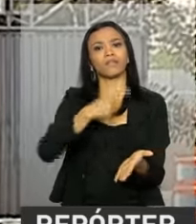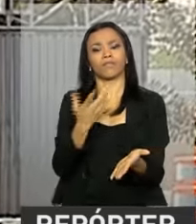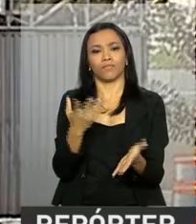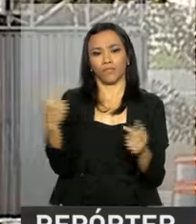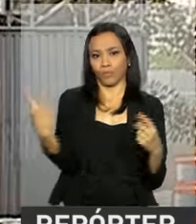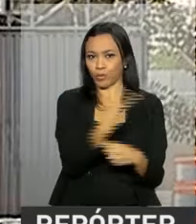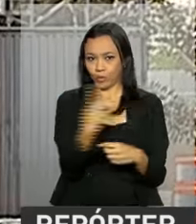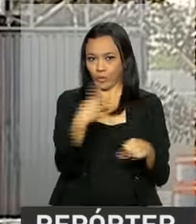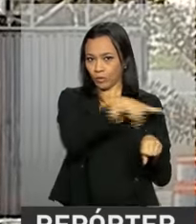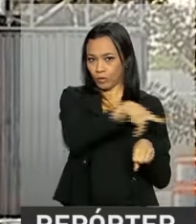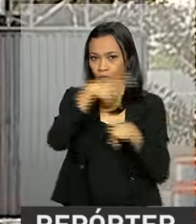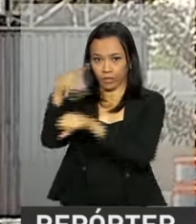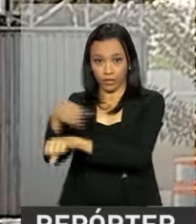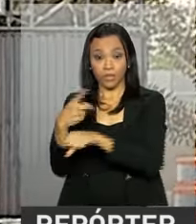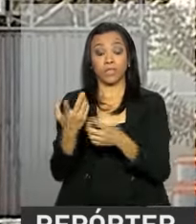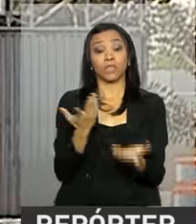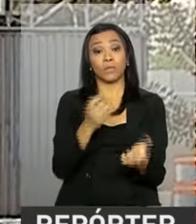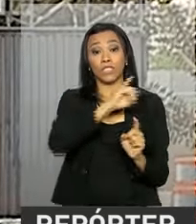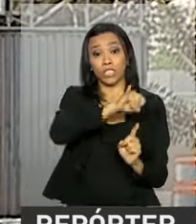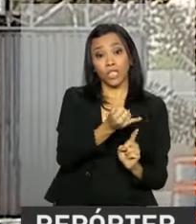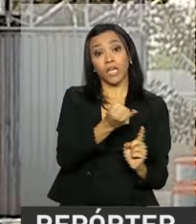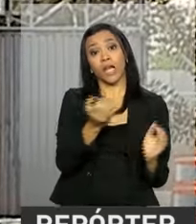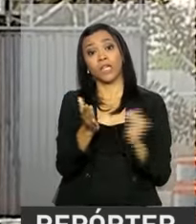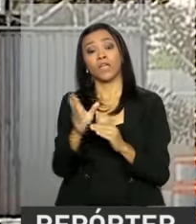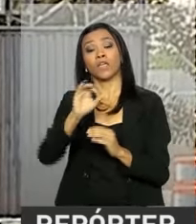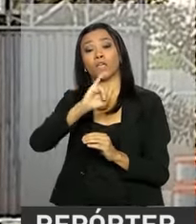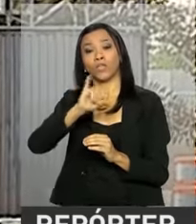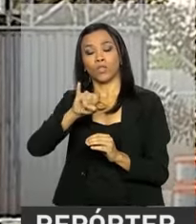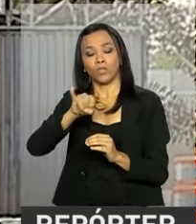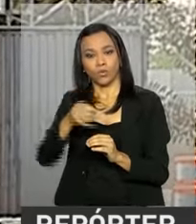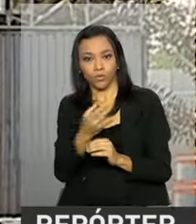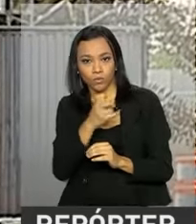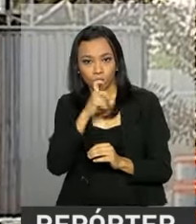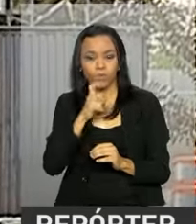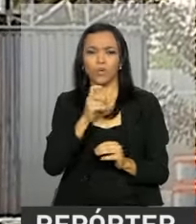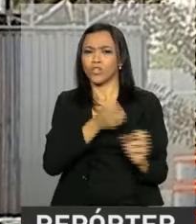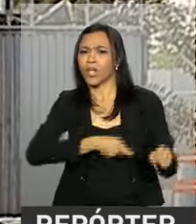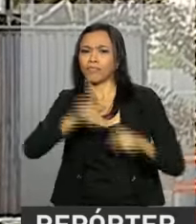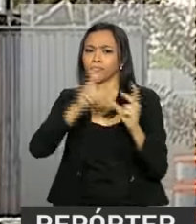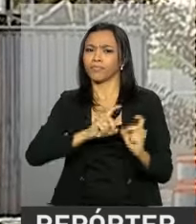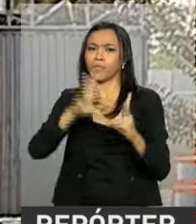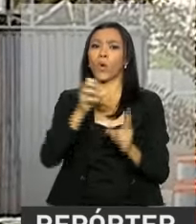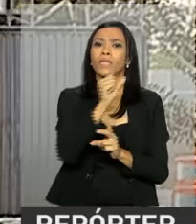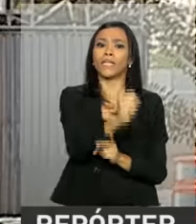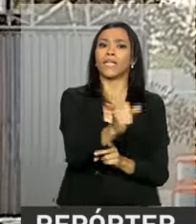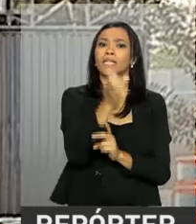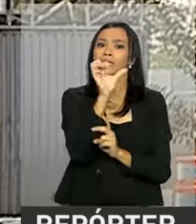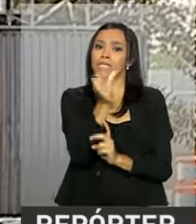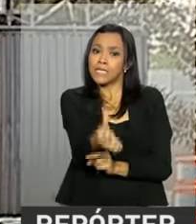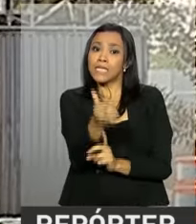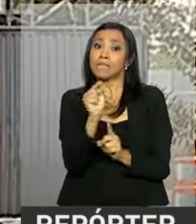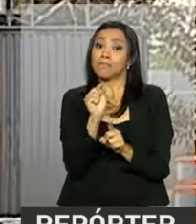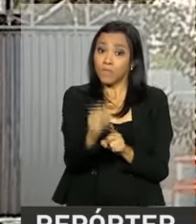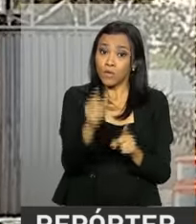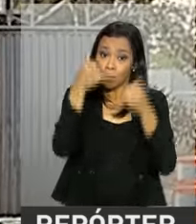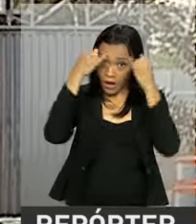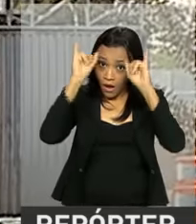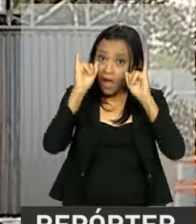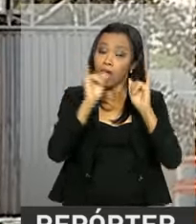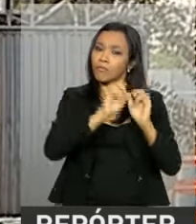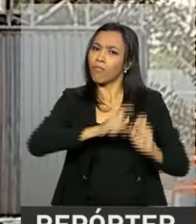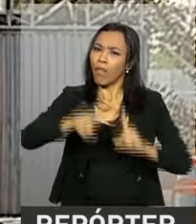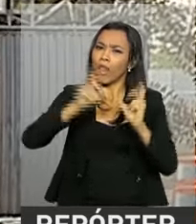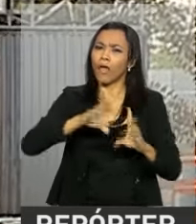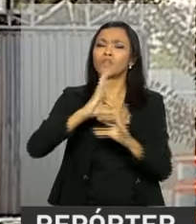turcas de janeiro a junho deste ano o país embarcou 86.000 cabeças de gado para a Turquia avaliadas em R